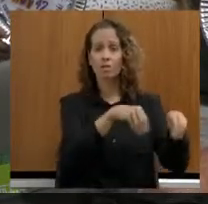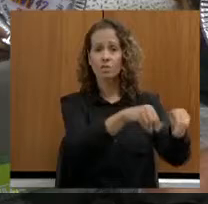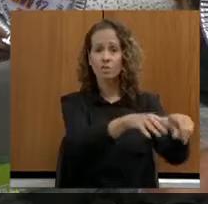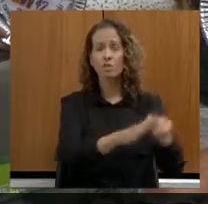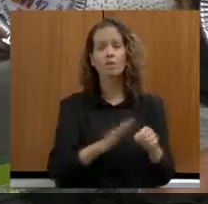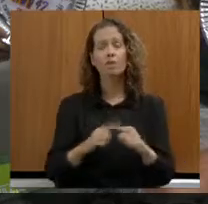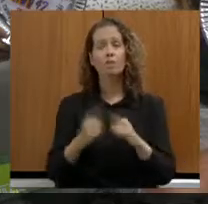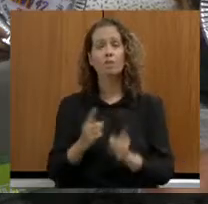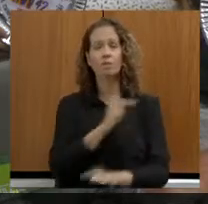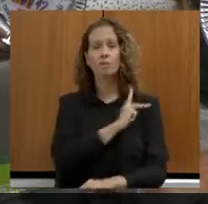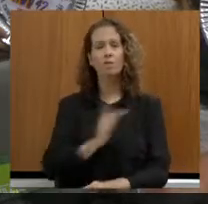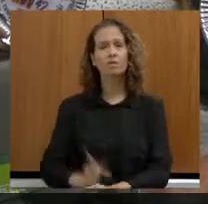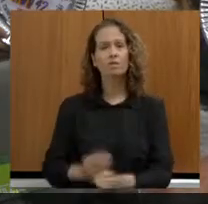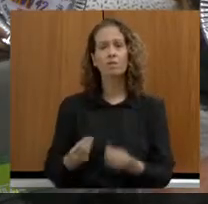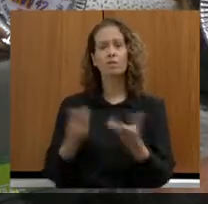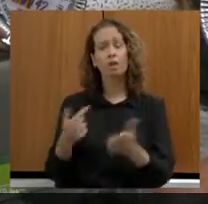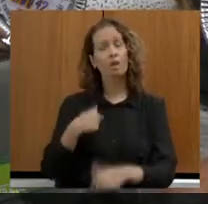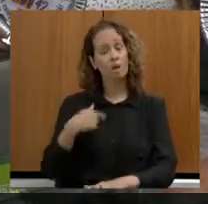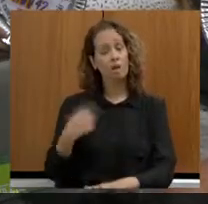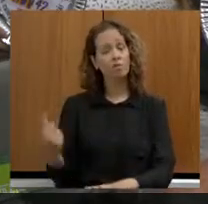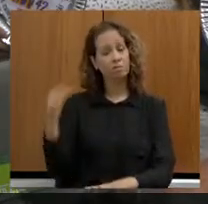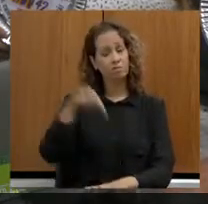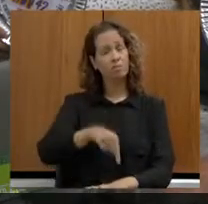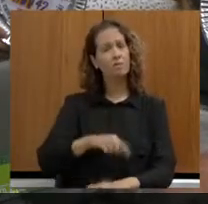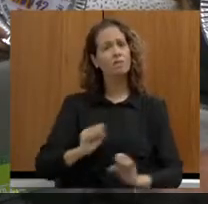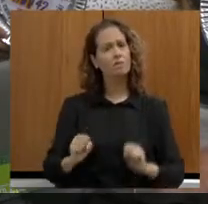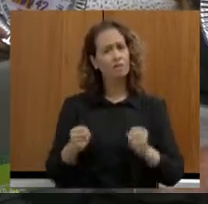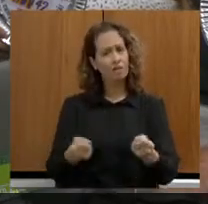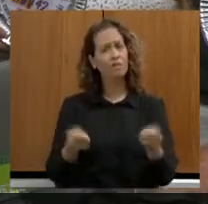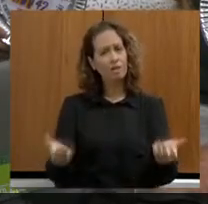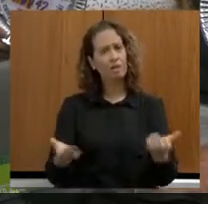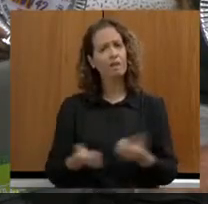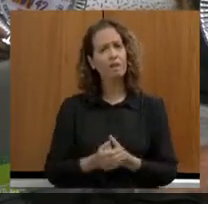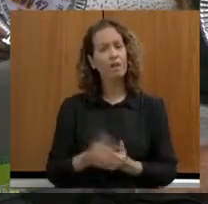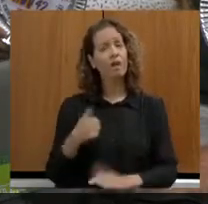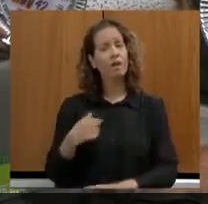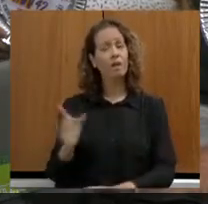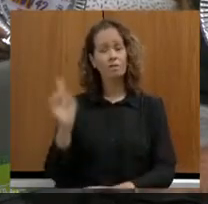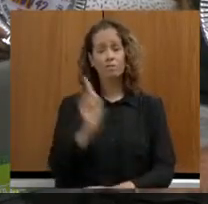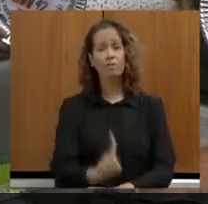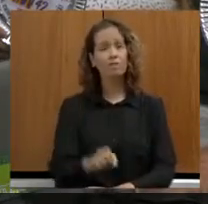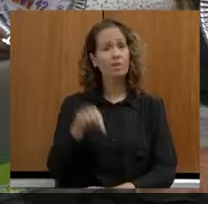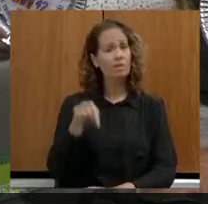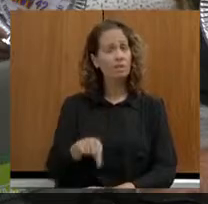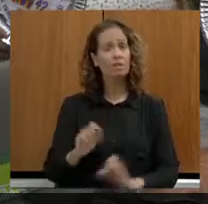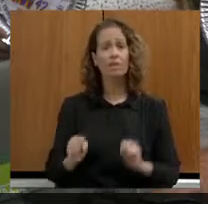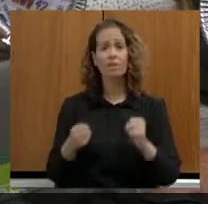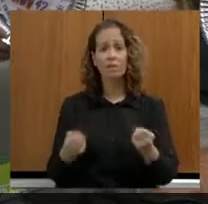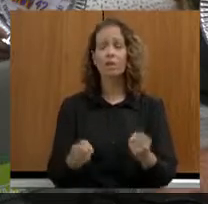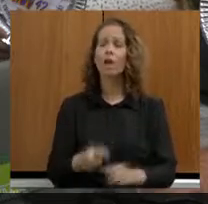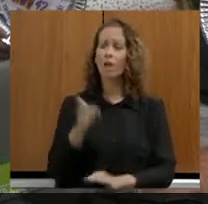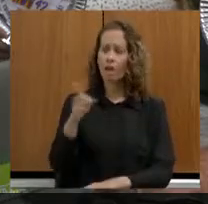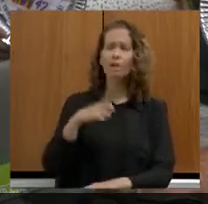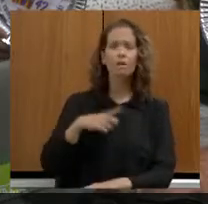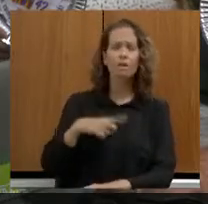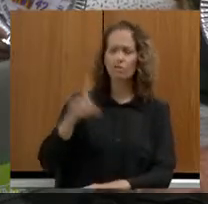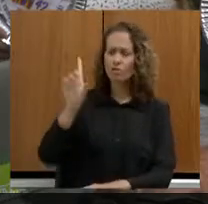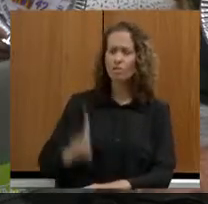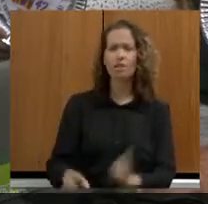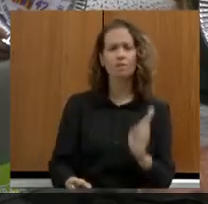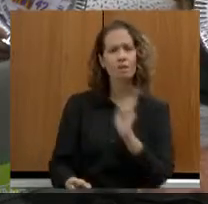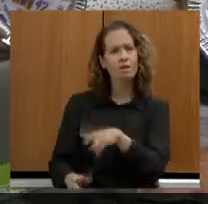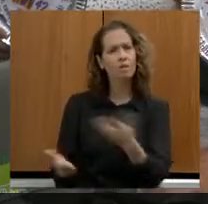desse conhecimento não de paz eu vim aqui defender ela eu vi aqui desse mesmo lugar defender o final ela tem direito a régua